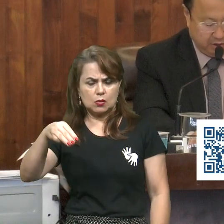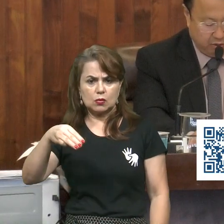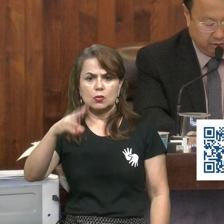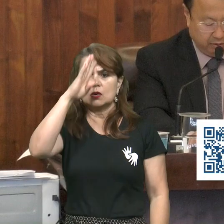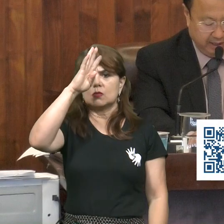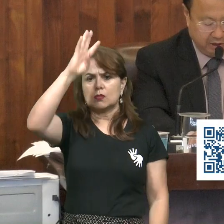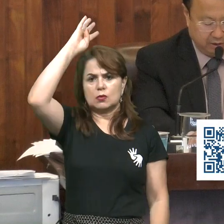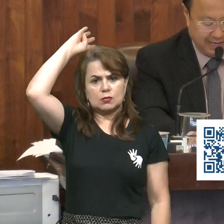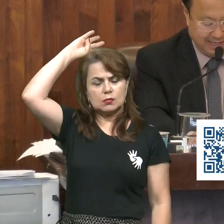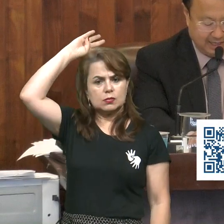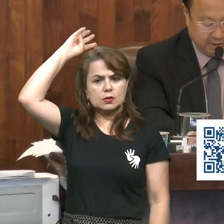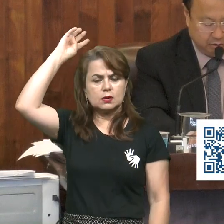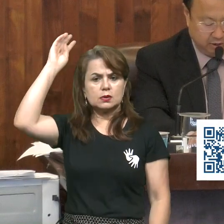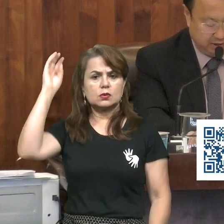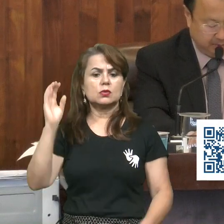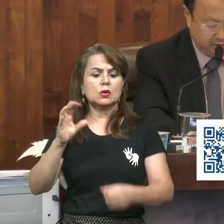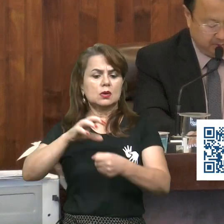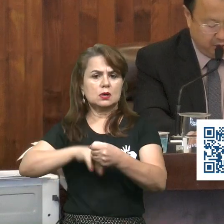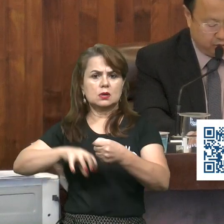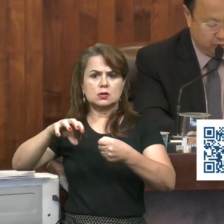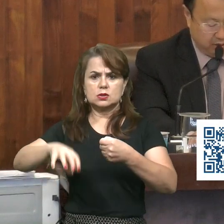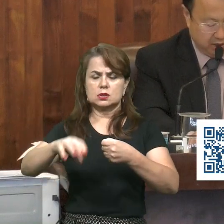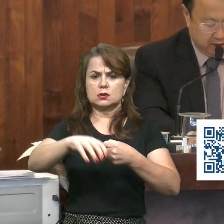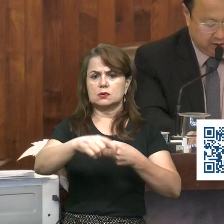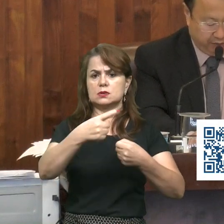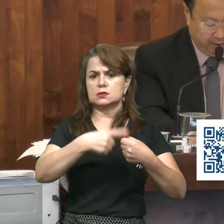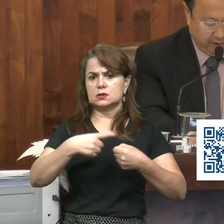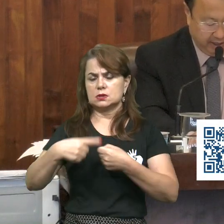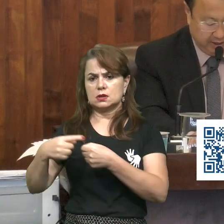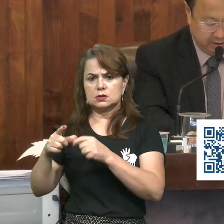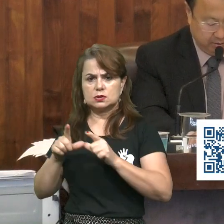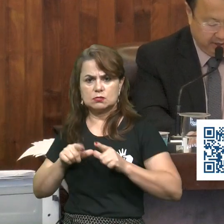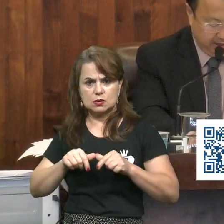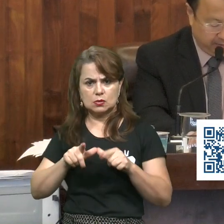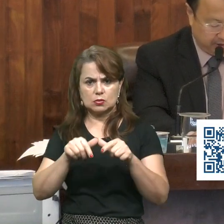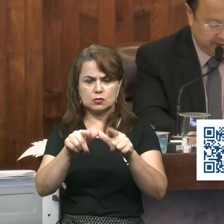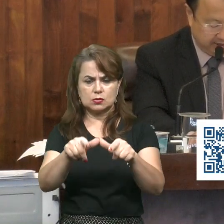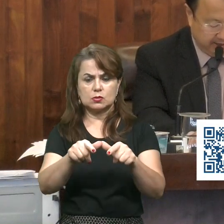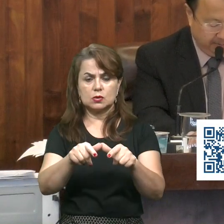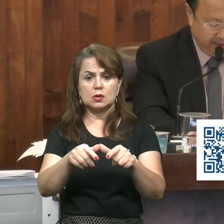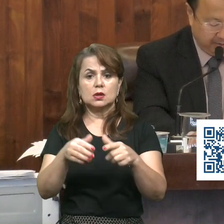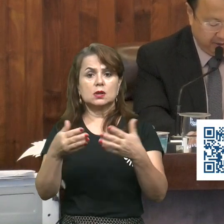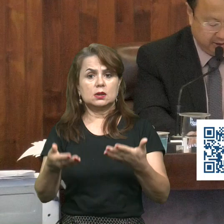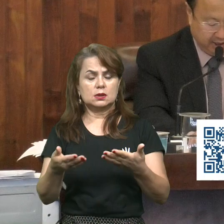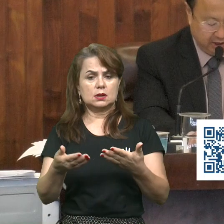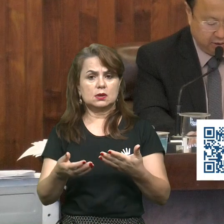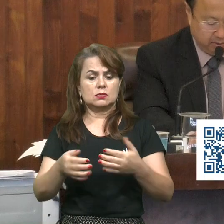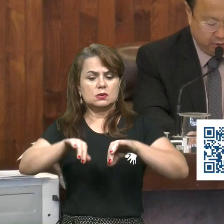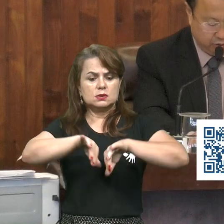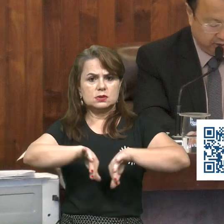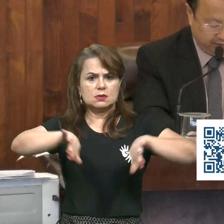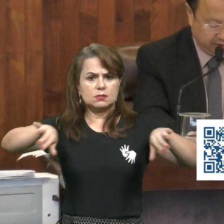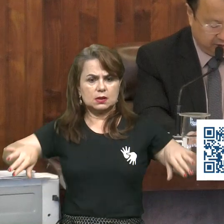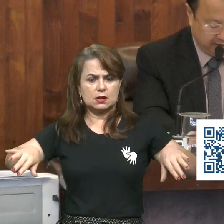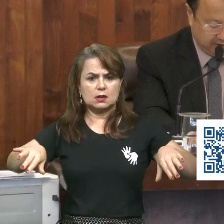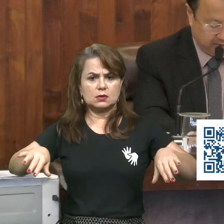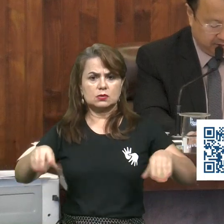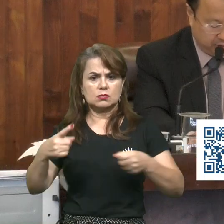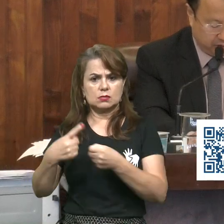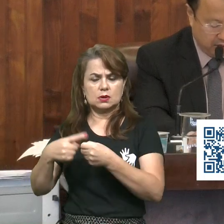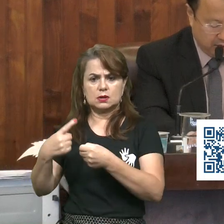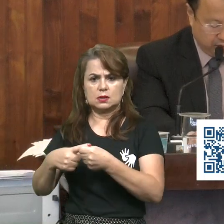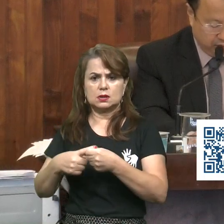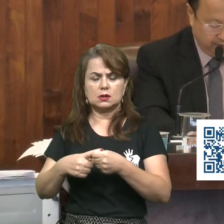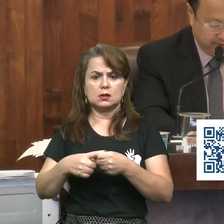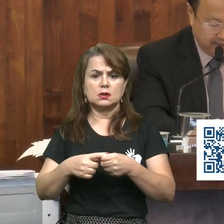atualmente se encontram regionalizados no município de Bauru, de forma que a região de Marília proceda separadamente da região de Bauru, serviços de